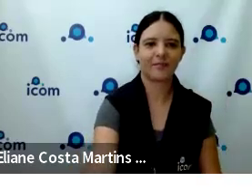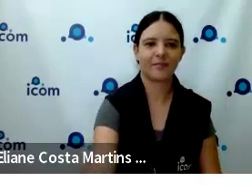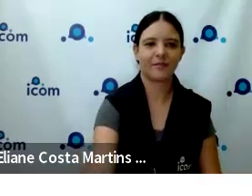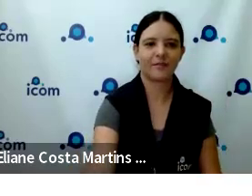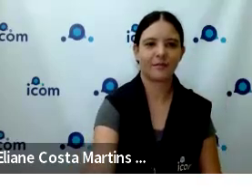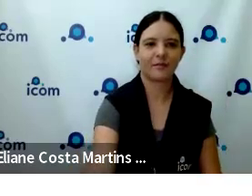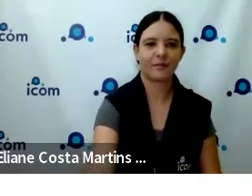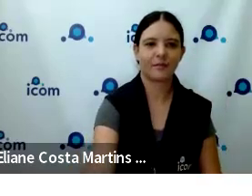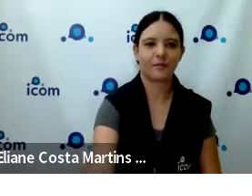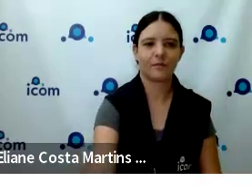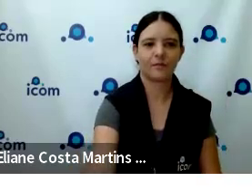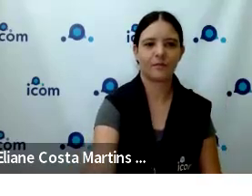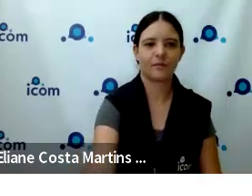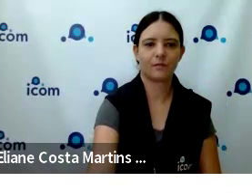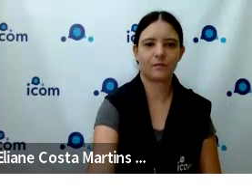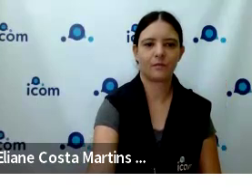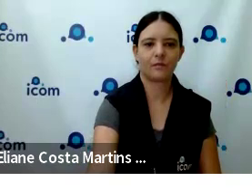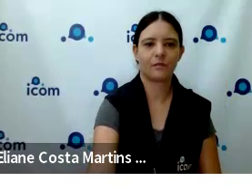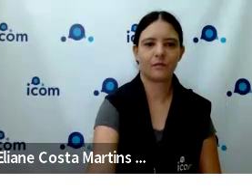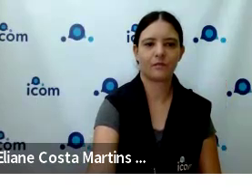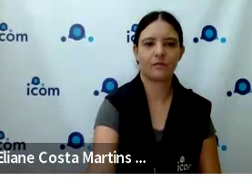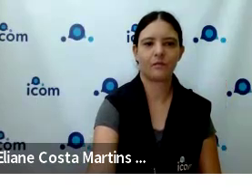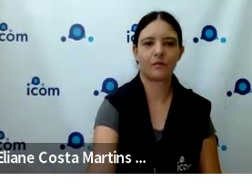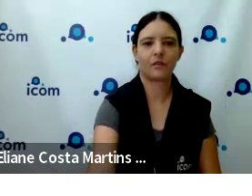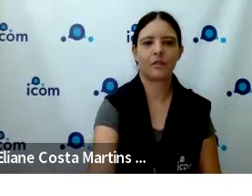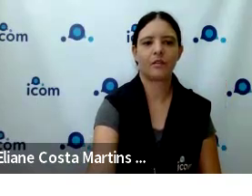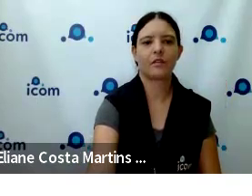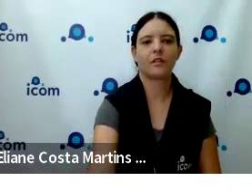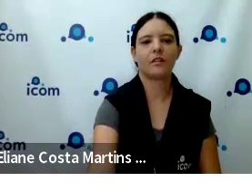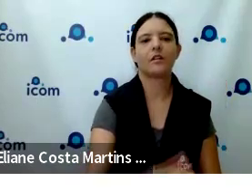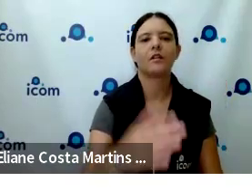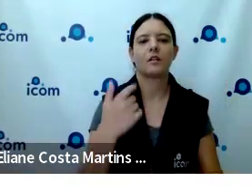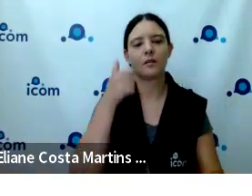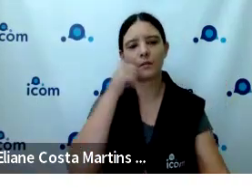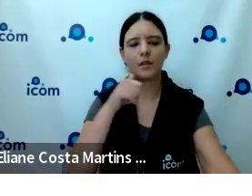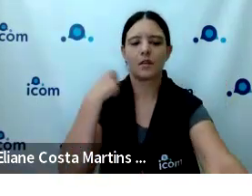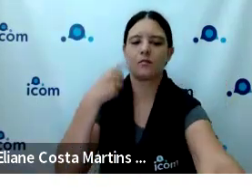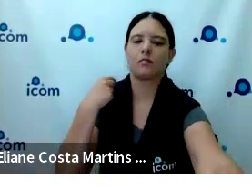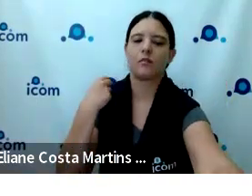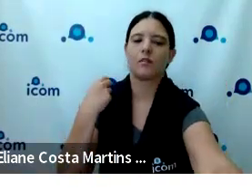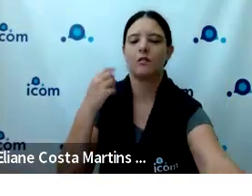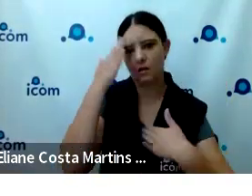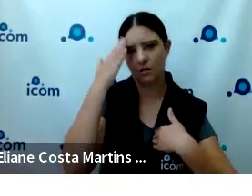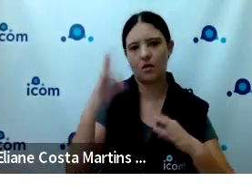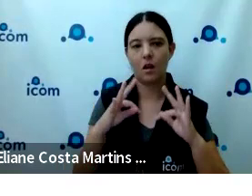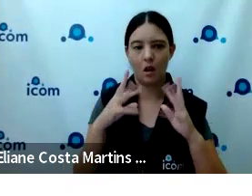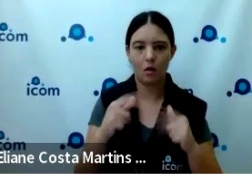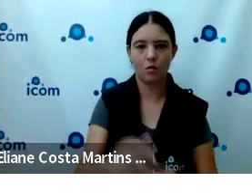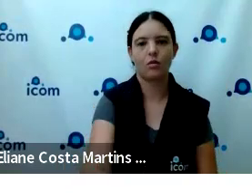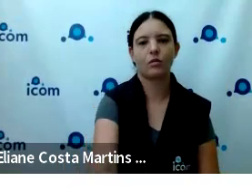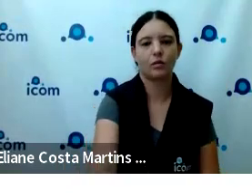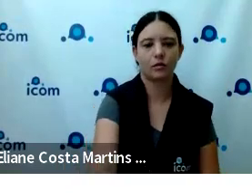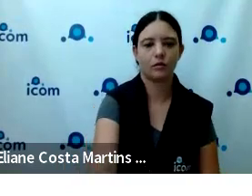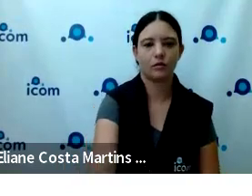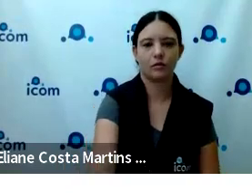think tank da ABES, a diretora Jamil Sabatini Marques, a doutora Mércia Barbosa e aos todos os meus